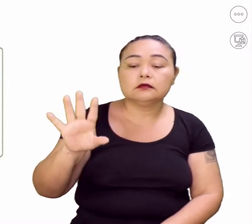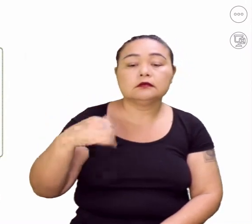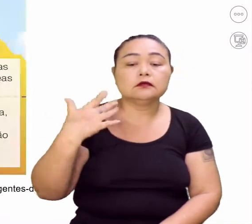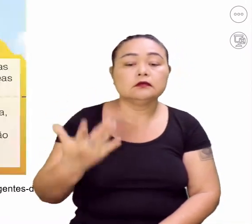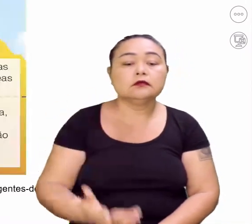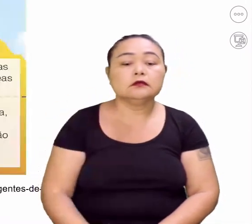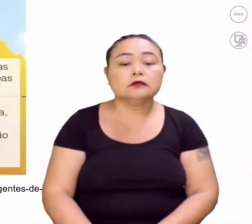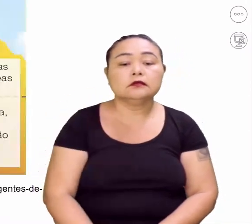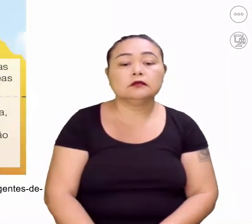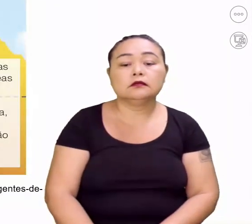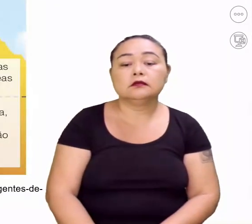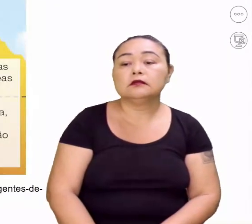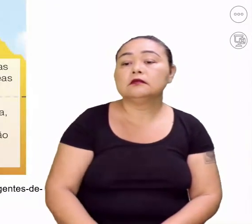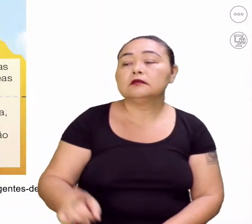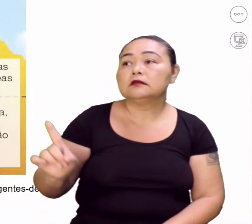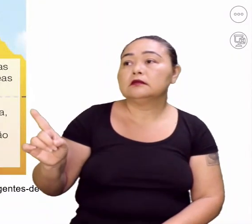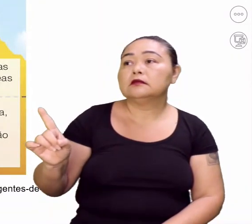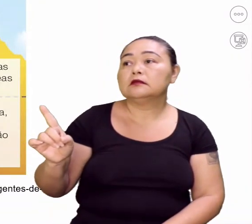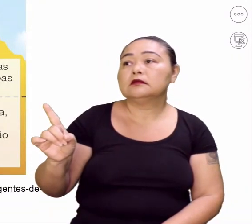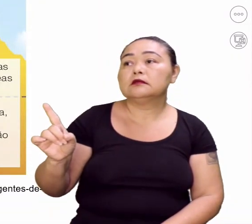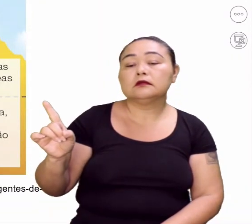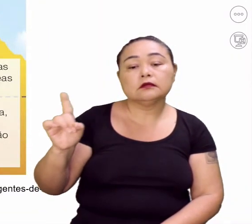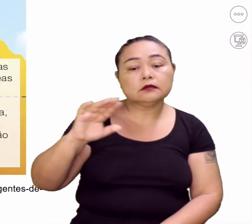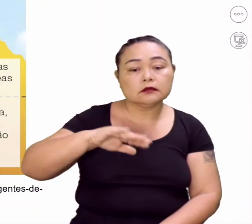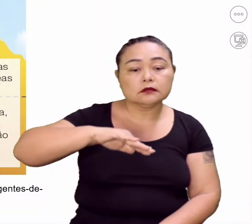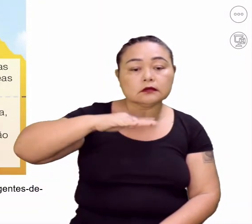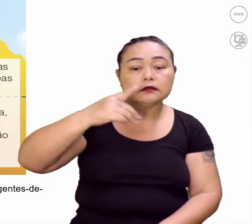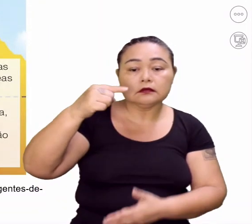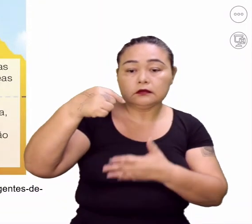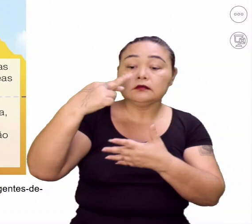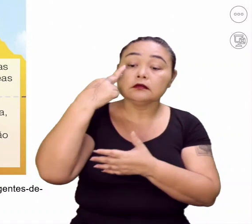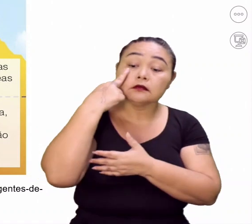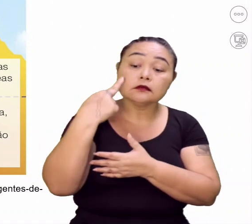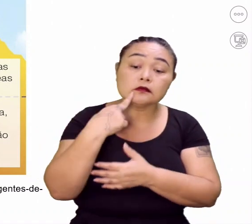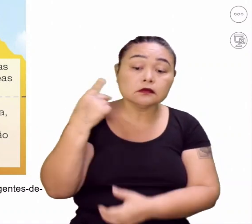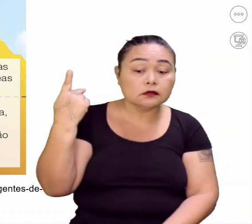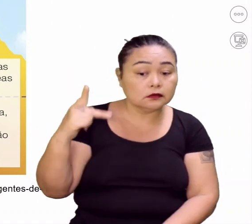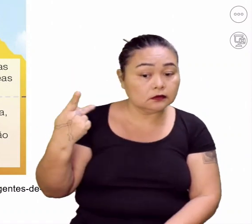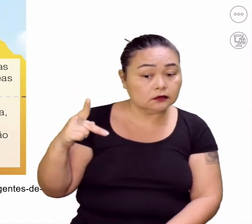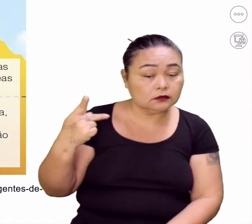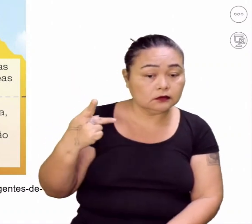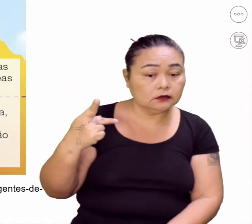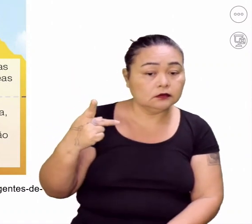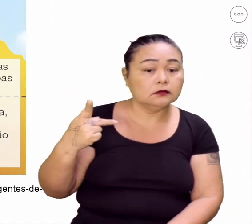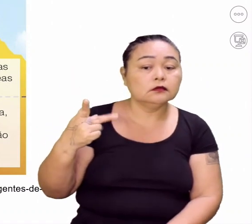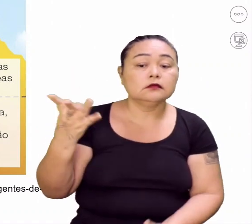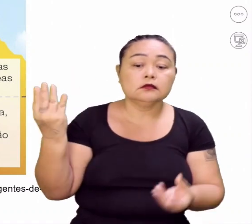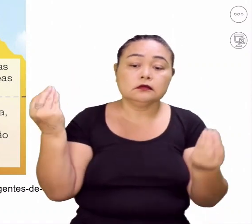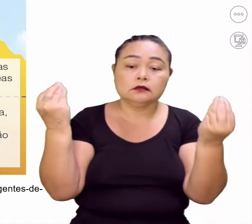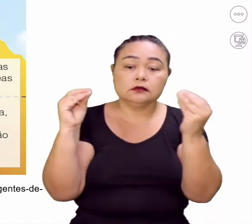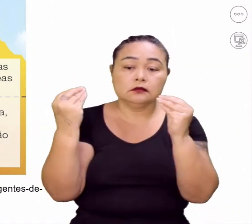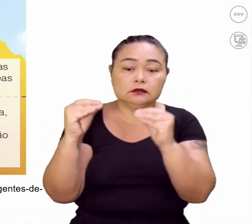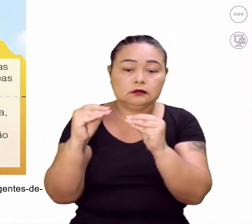avançando. E aí nós temos aqui o relevo de Rondônia. Então, é composto por unidade